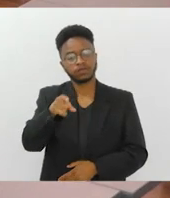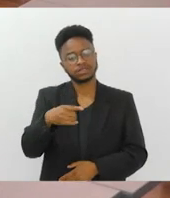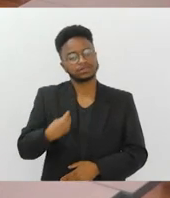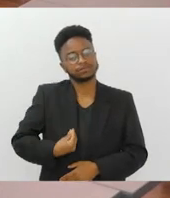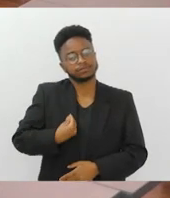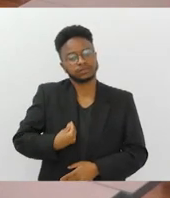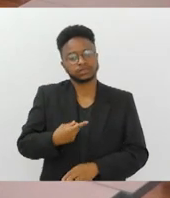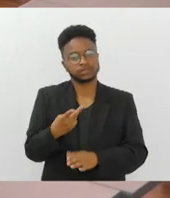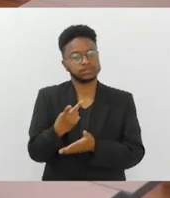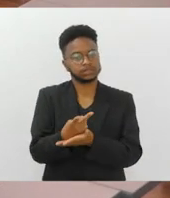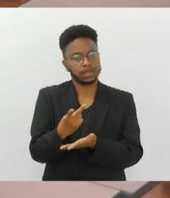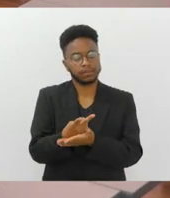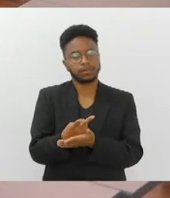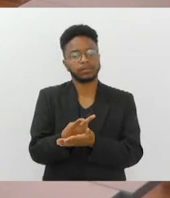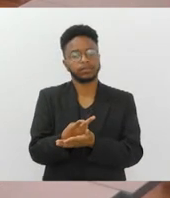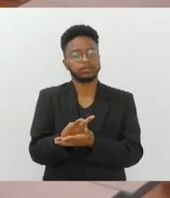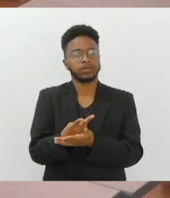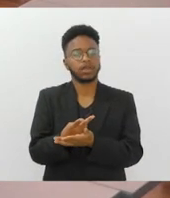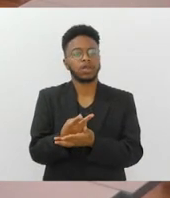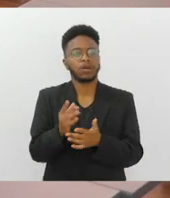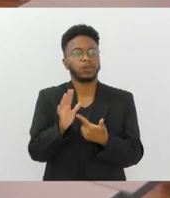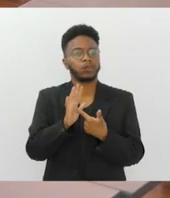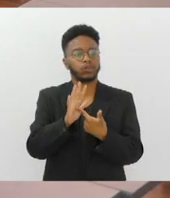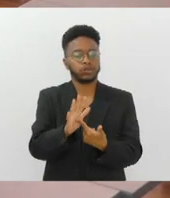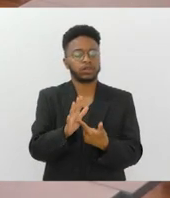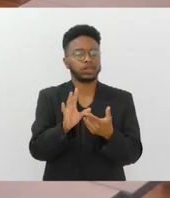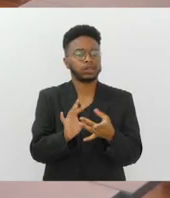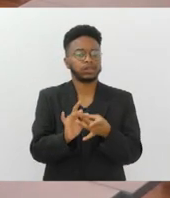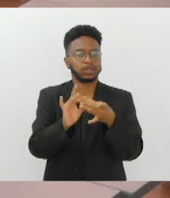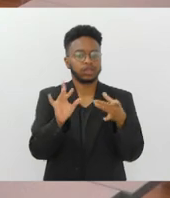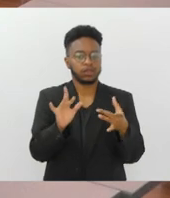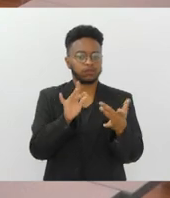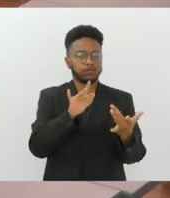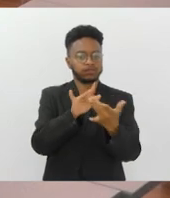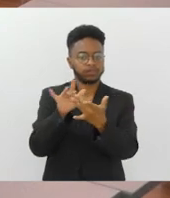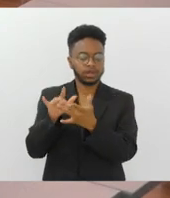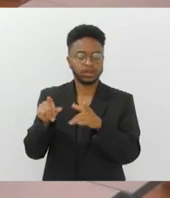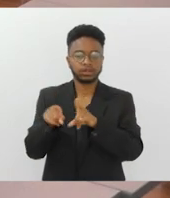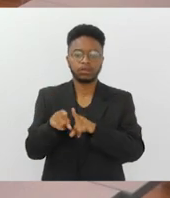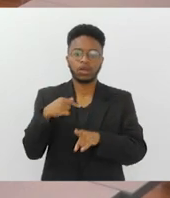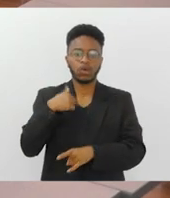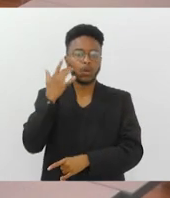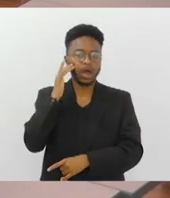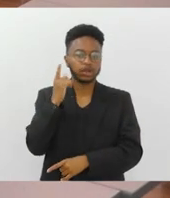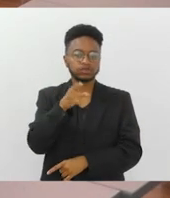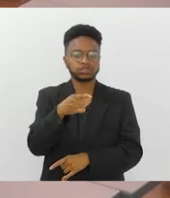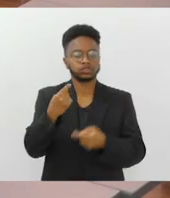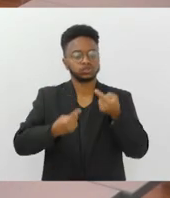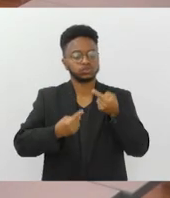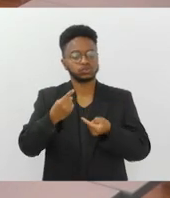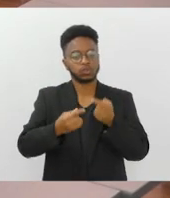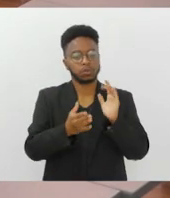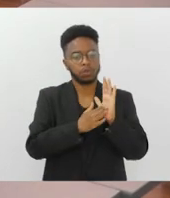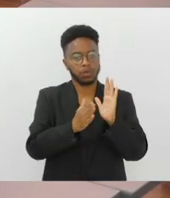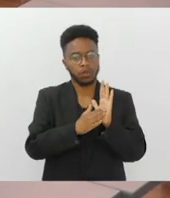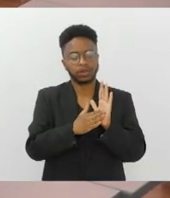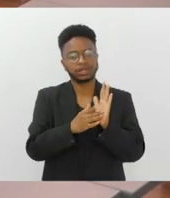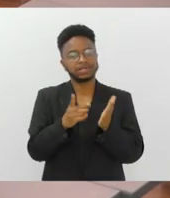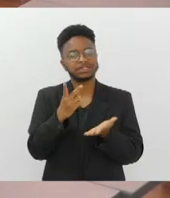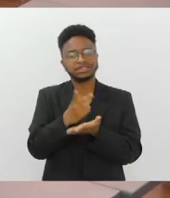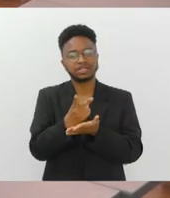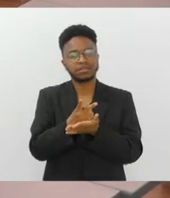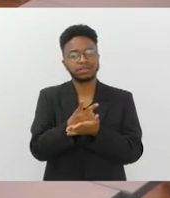presente, né, sempre colocando seu mandato à disposição, e acho que as discussões que a senhora propõe, elas são sempre